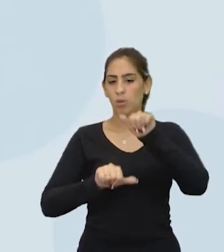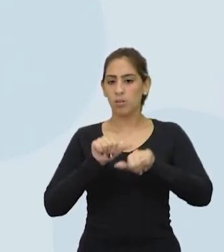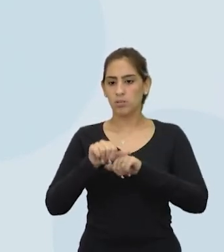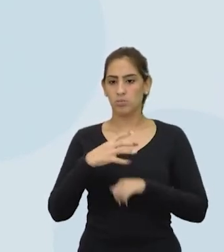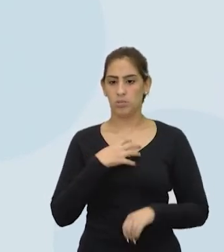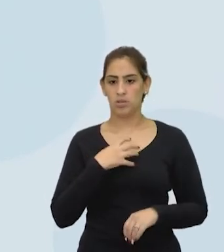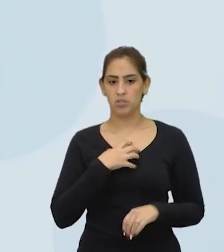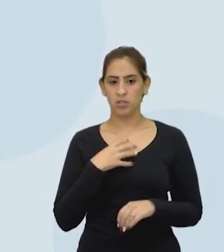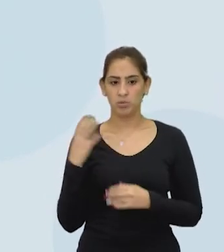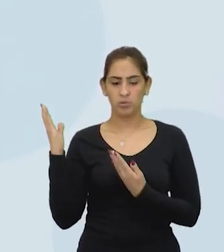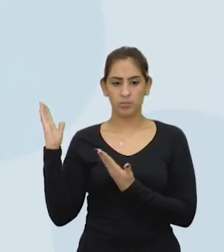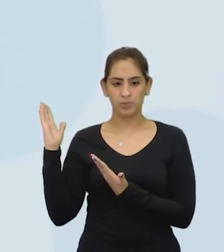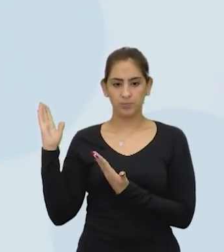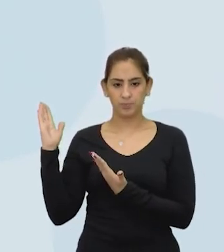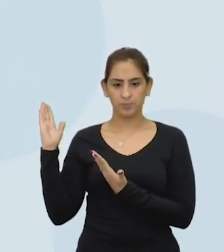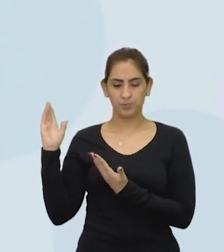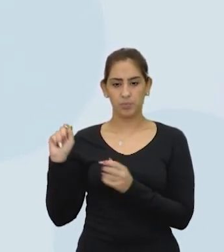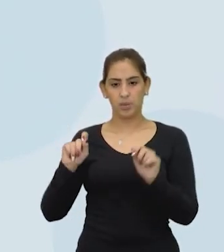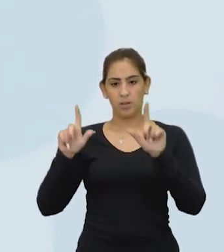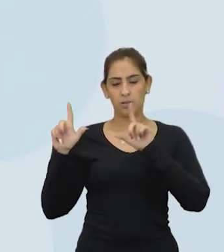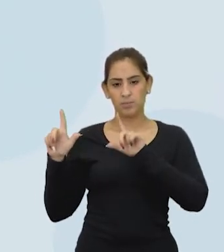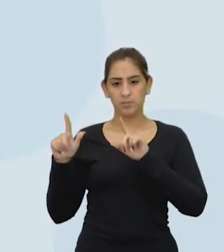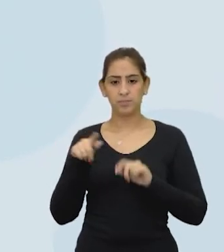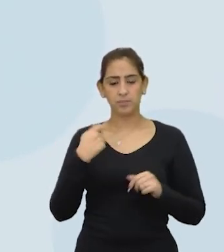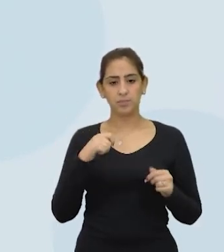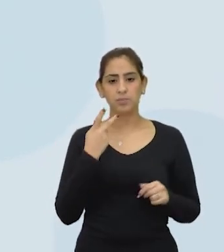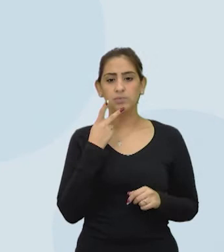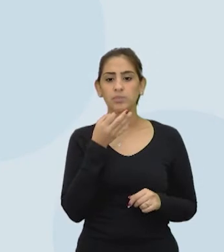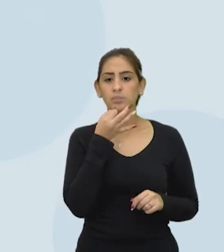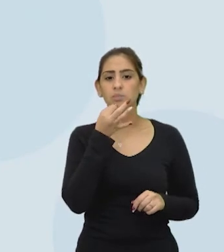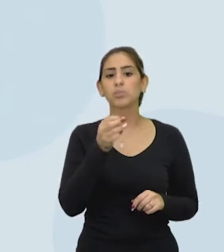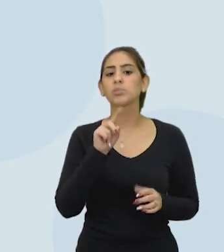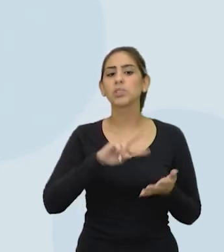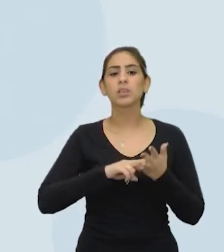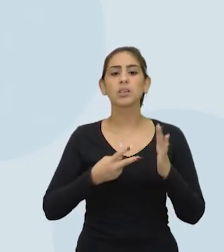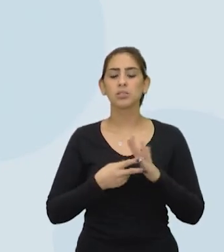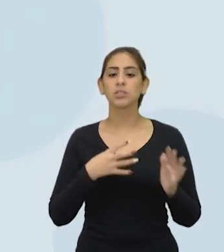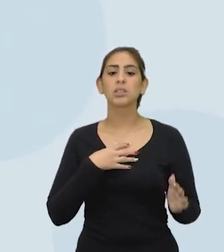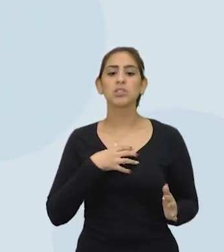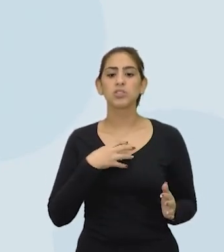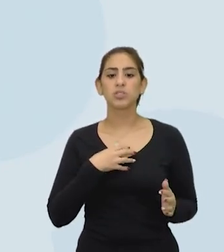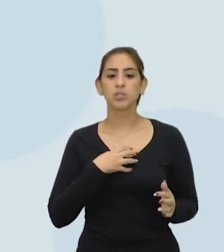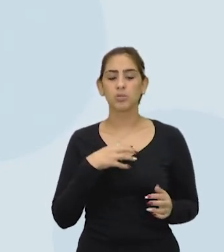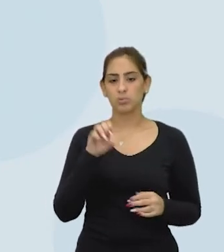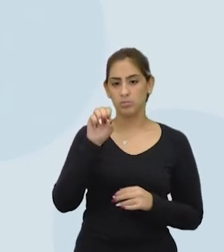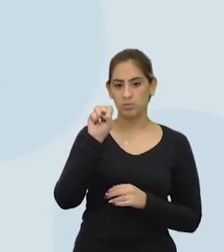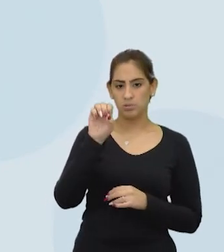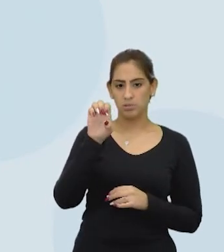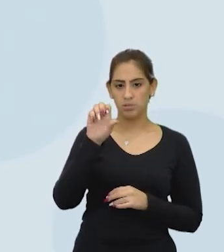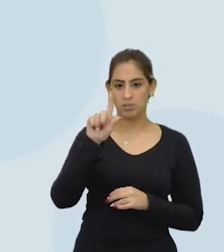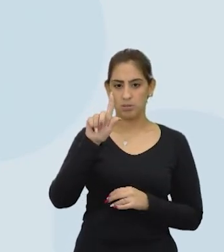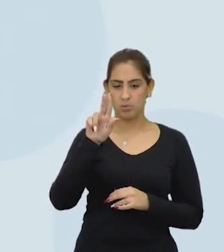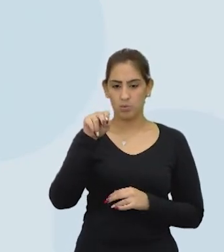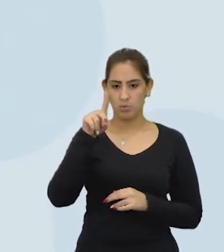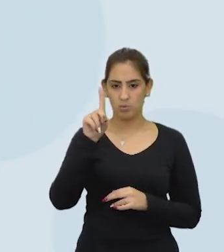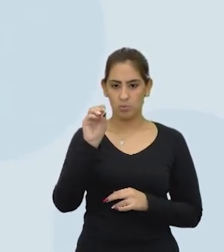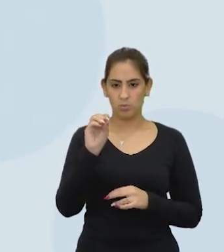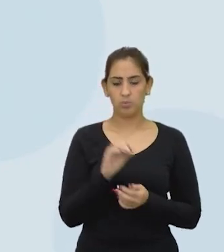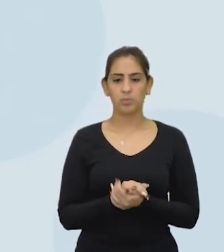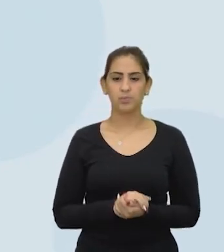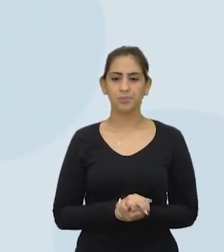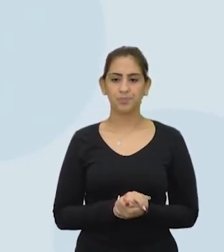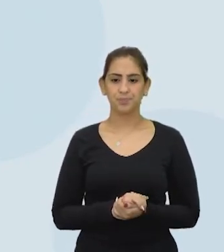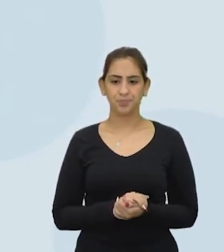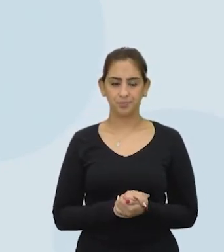calma, pode deixar na tela. Primeiro você vai ter que dizer qual é o sentido daquela palavra segundo naquele trecho. Eu posso até voltar o trecho para vocês. Qual é o sentido que ela